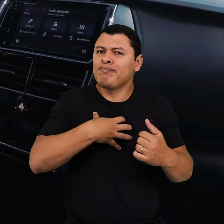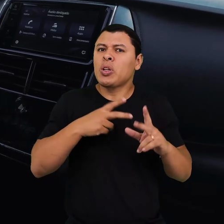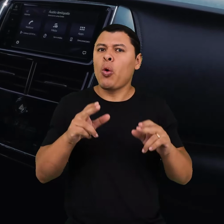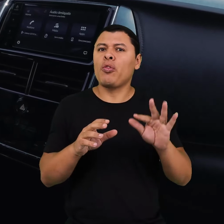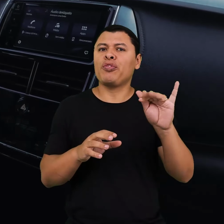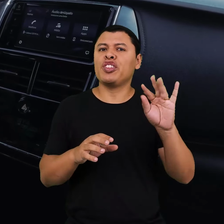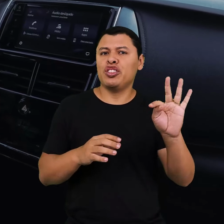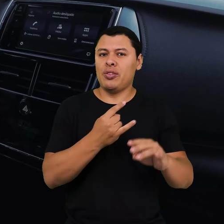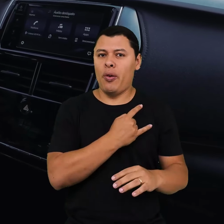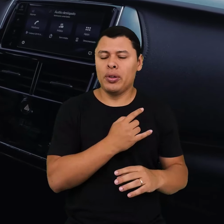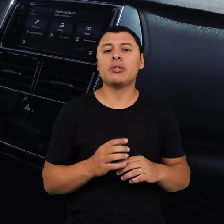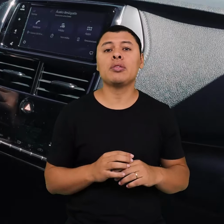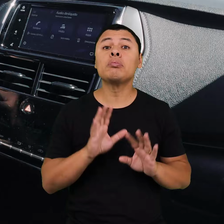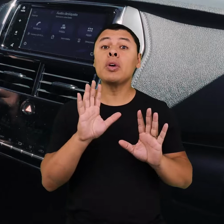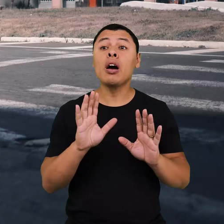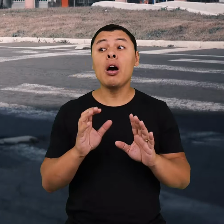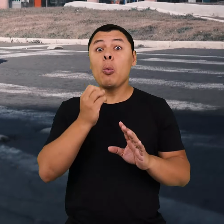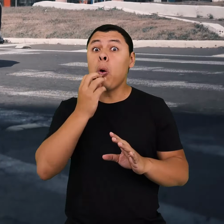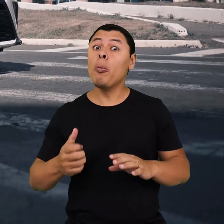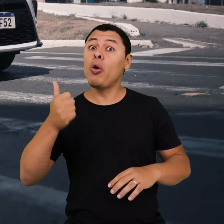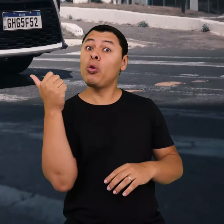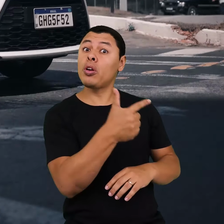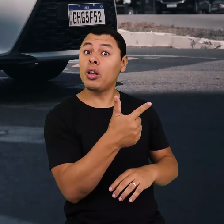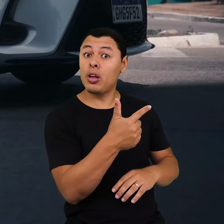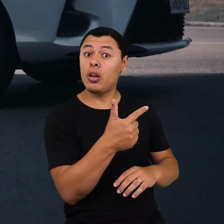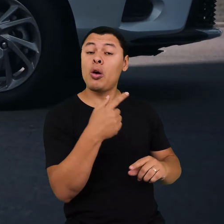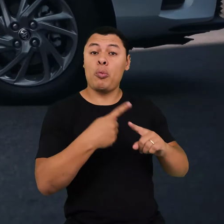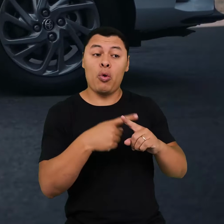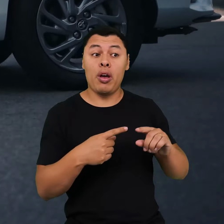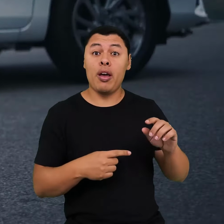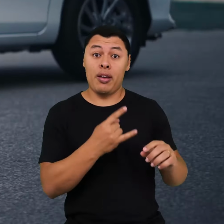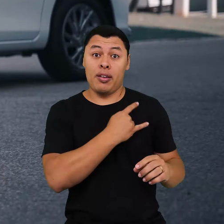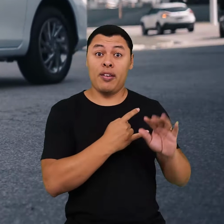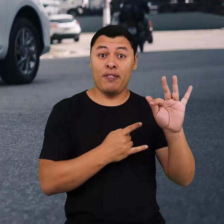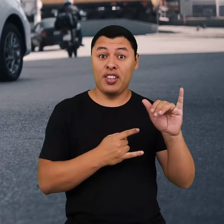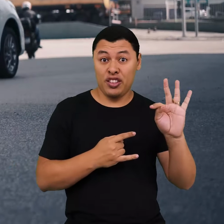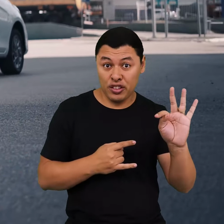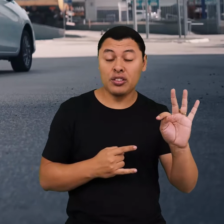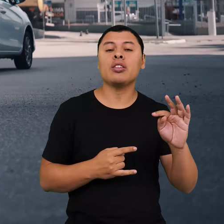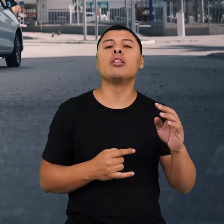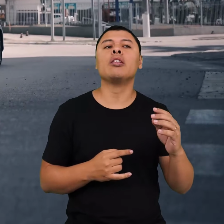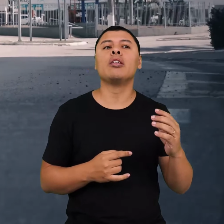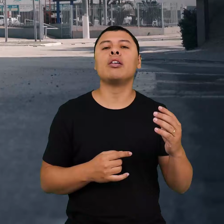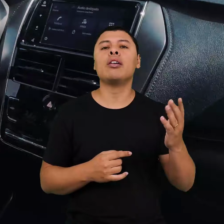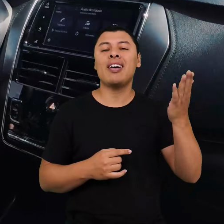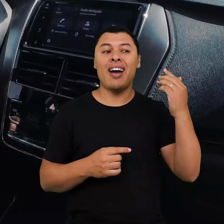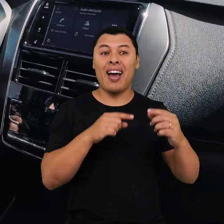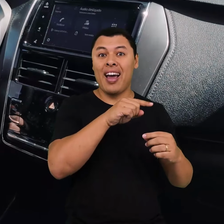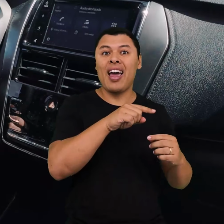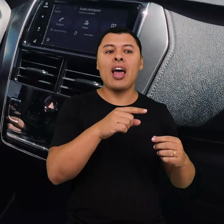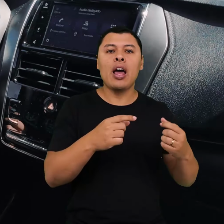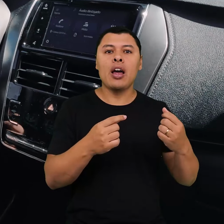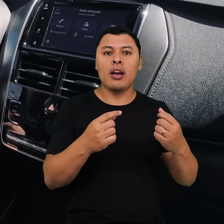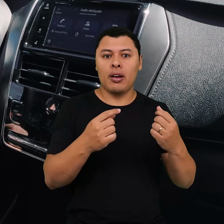Mas no que ele não lembra o Fit é um ponto positivo, né? O Fit era um carro que ou tinha, melhor já que ele foi descontinuado, uma suspensão